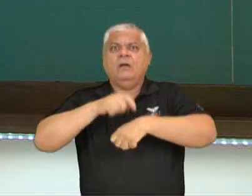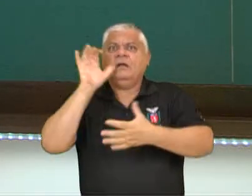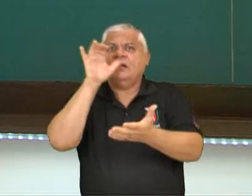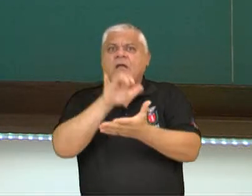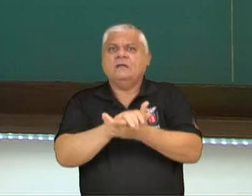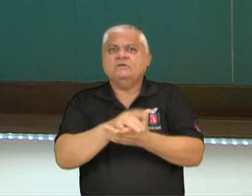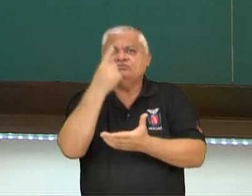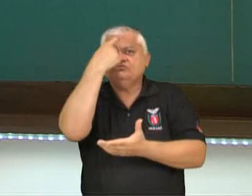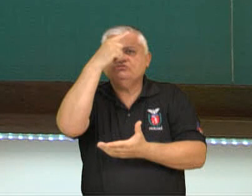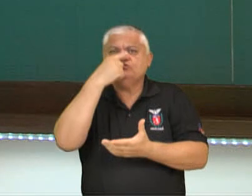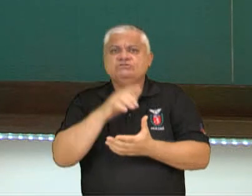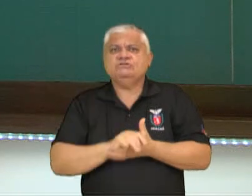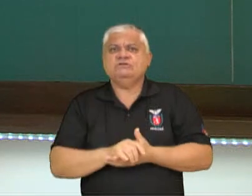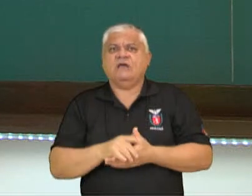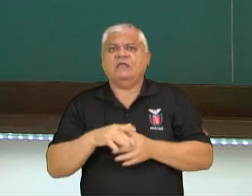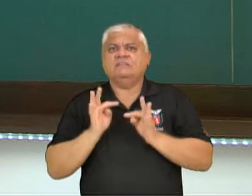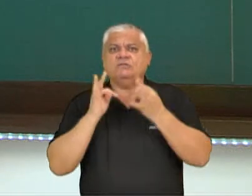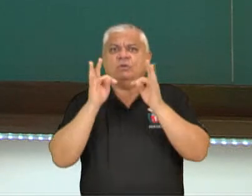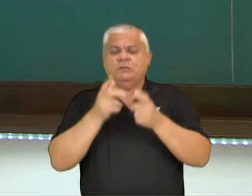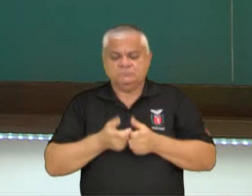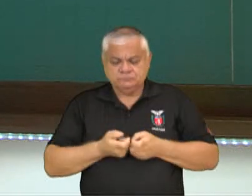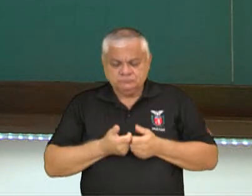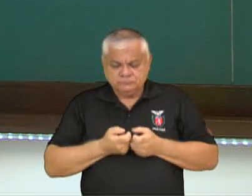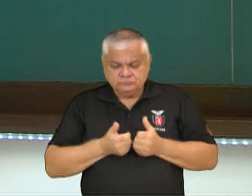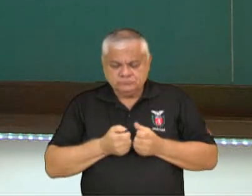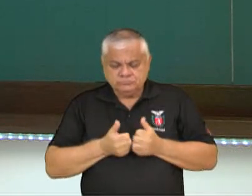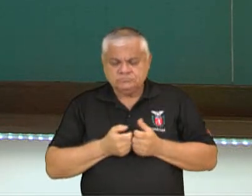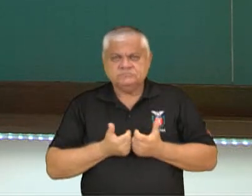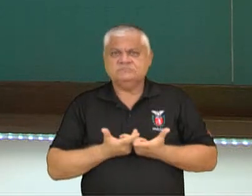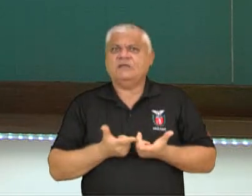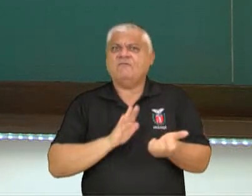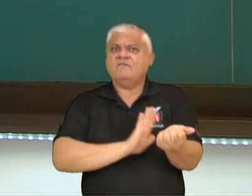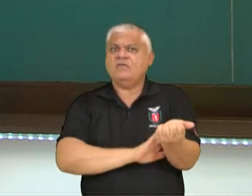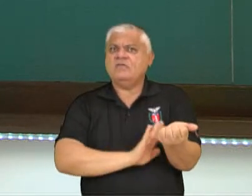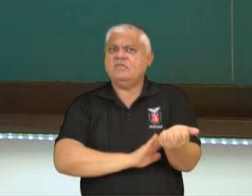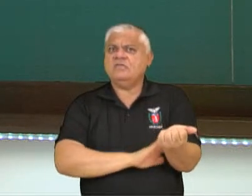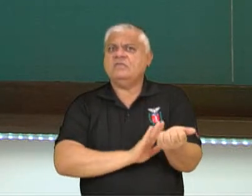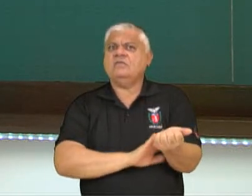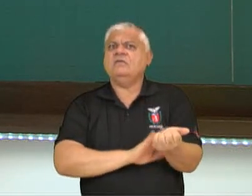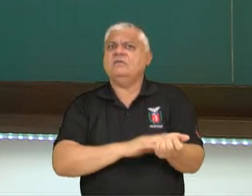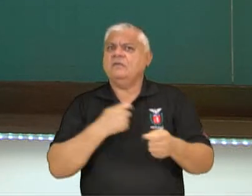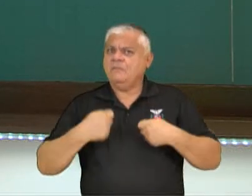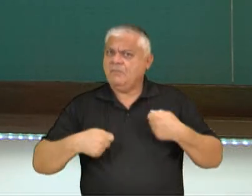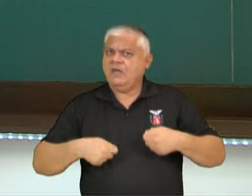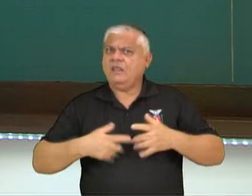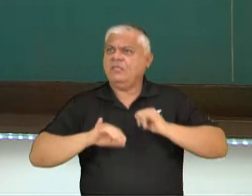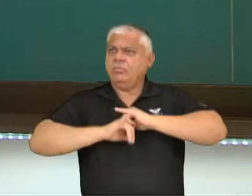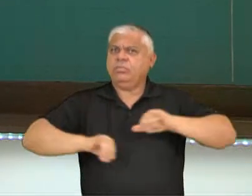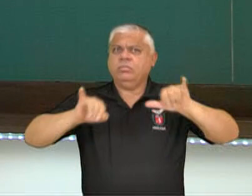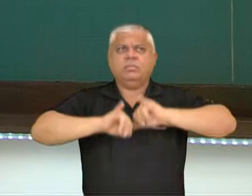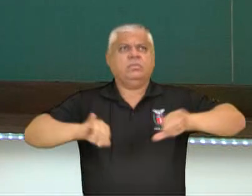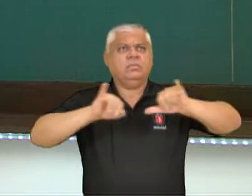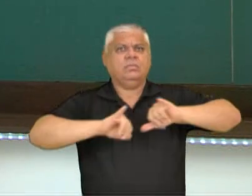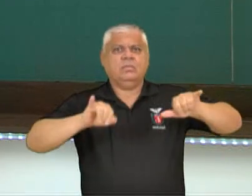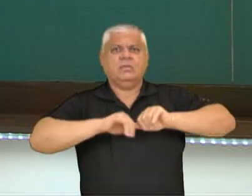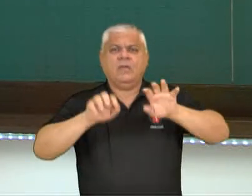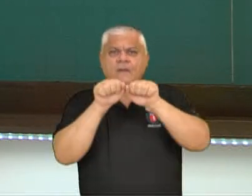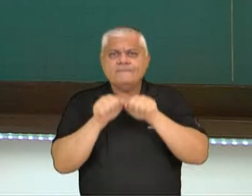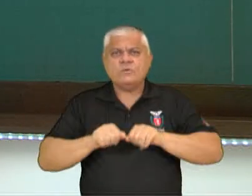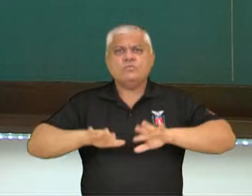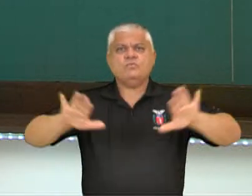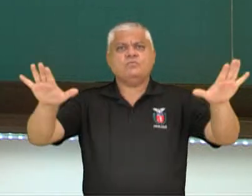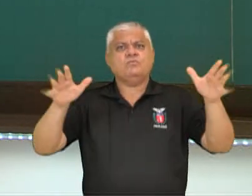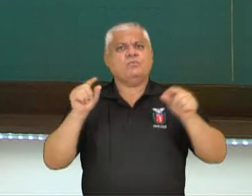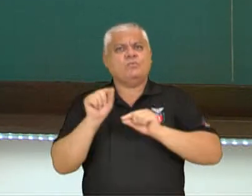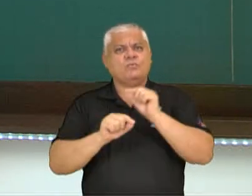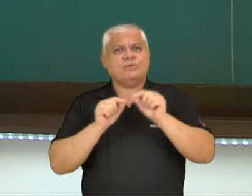conseguem se desgrudar aí dos equipamentos móveis, é uma necessidade intensa de publicizar cada ação da vida nas